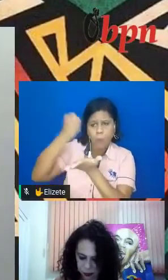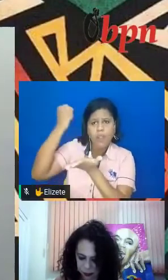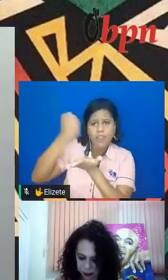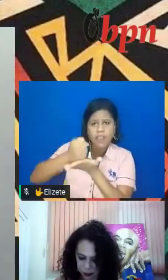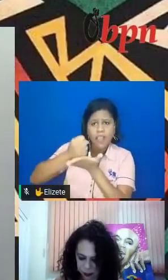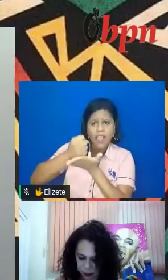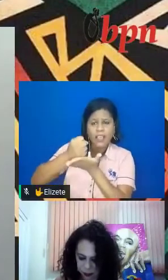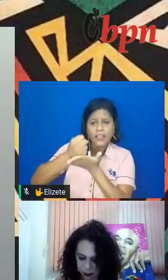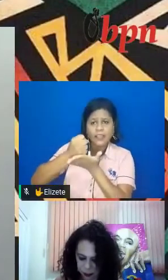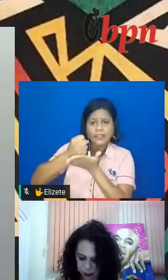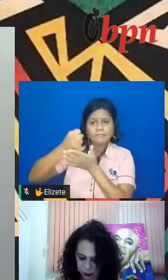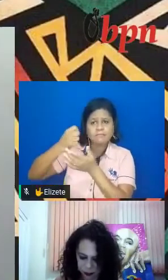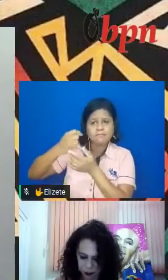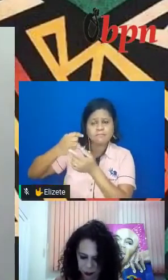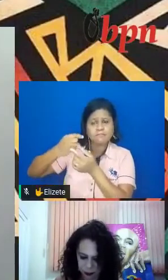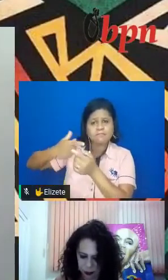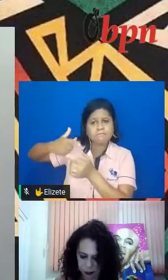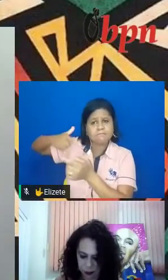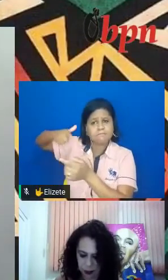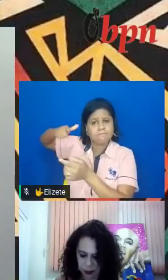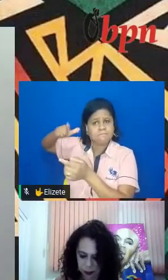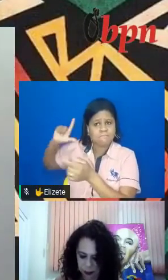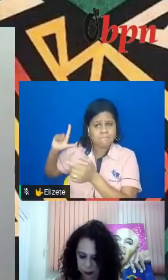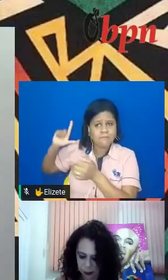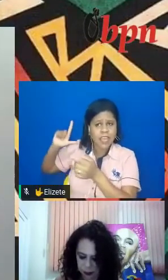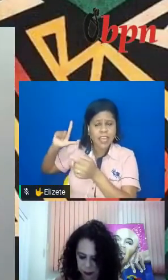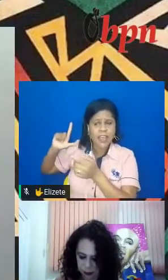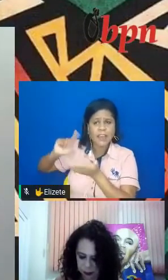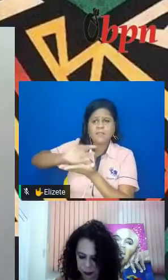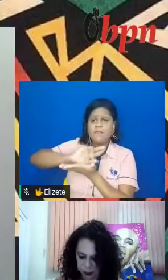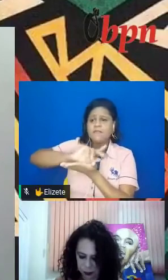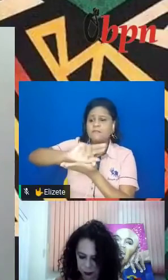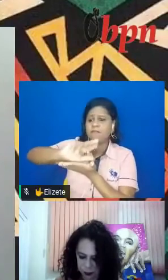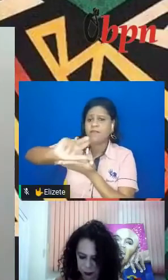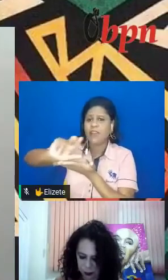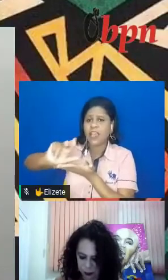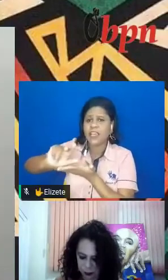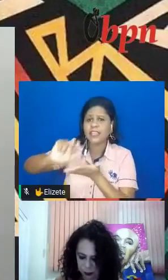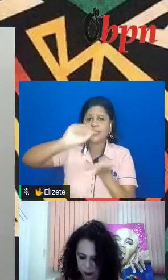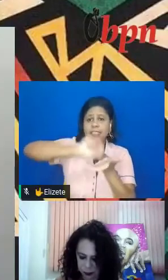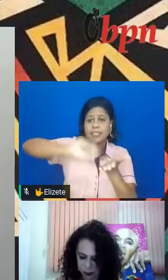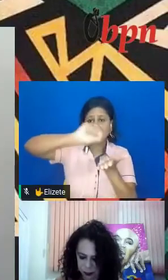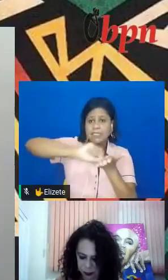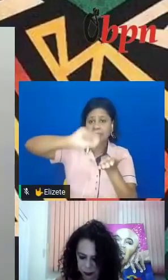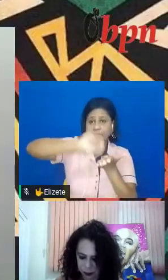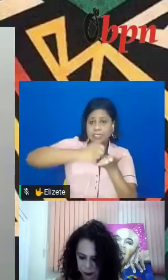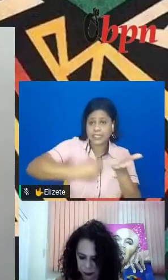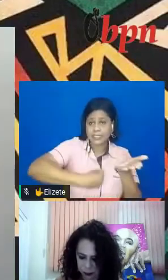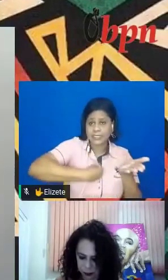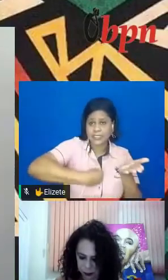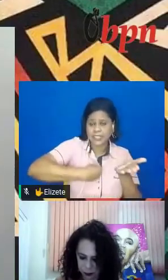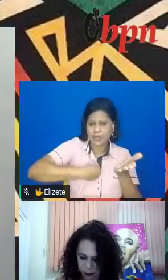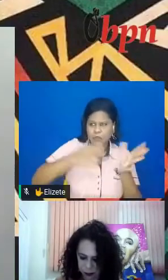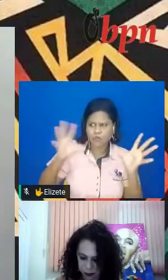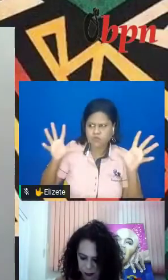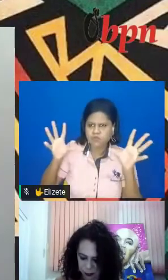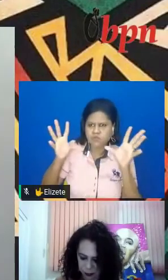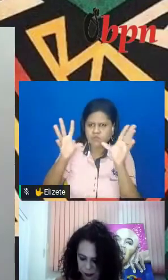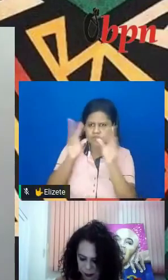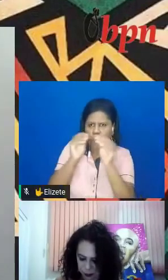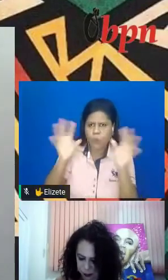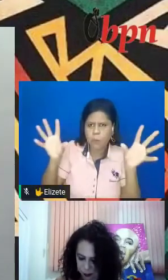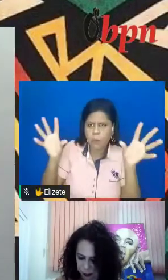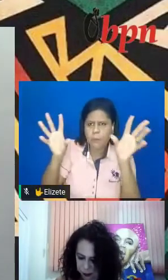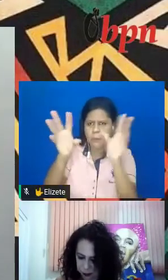de vários ensaios sobre escrevivência. Professores de literatura, professores